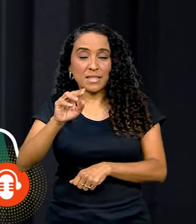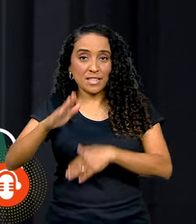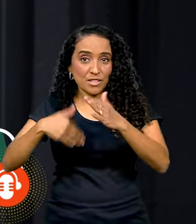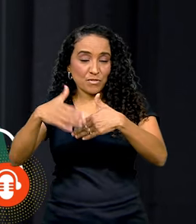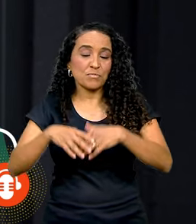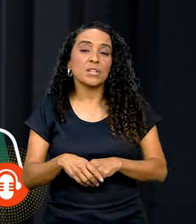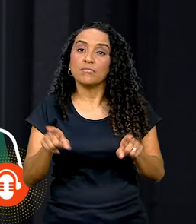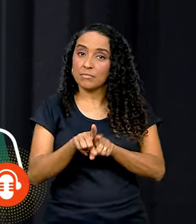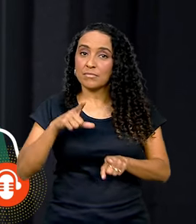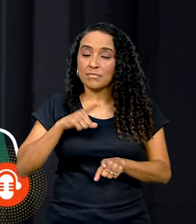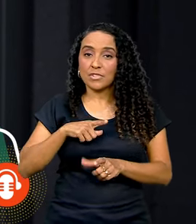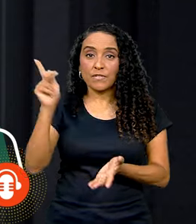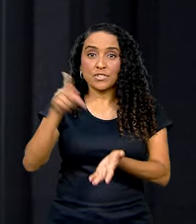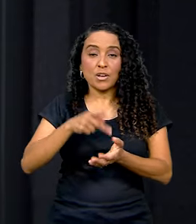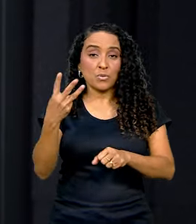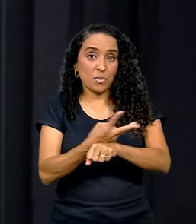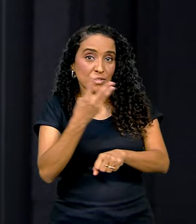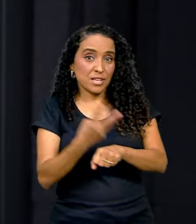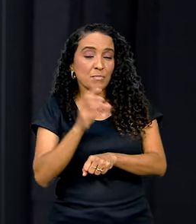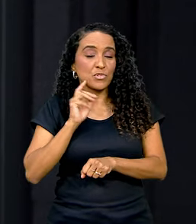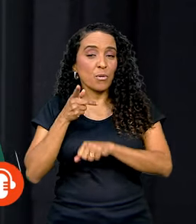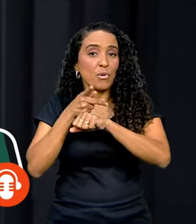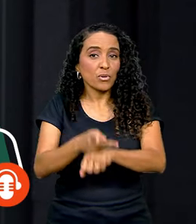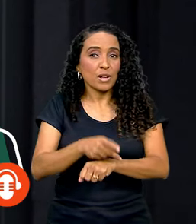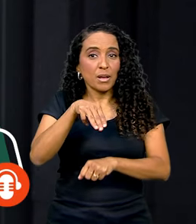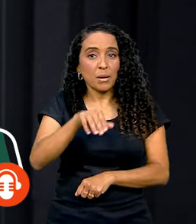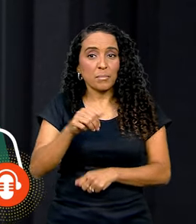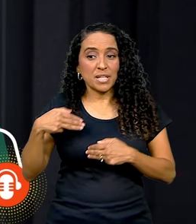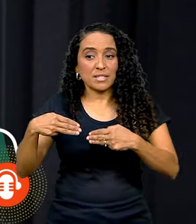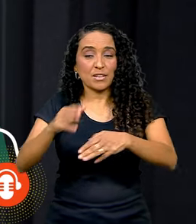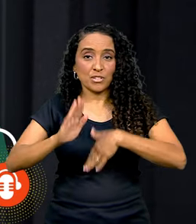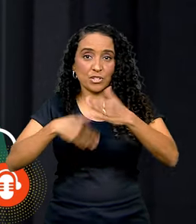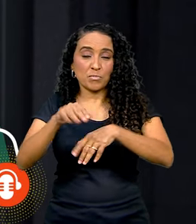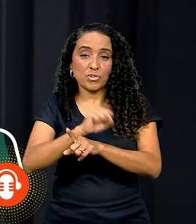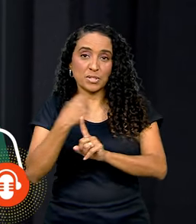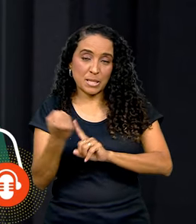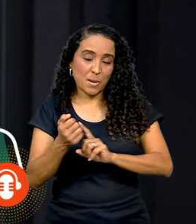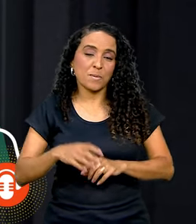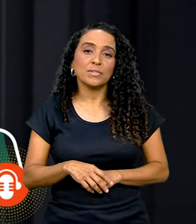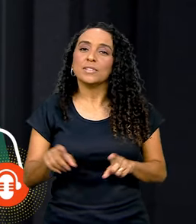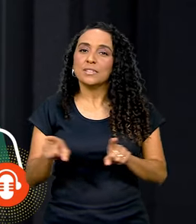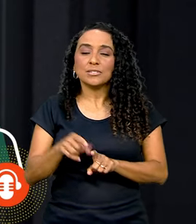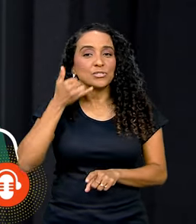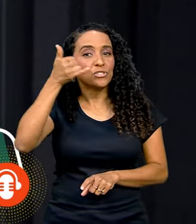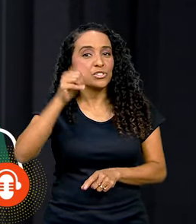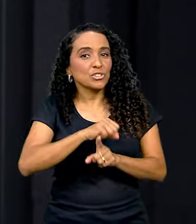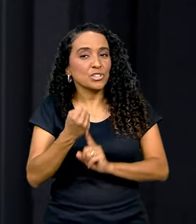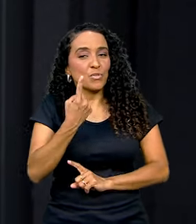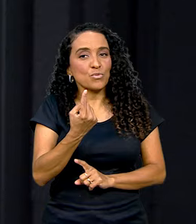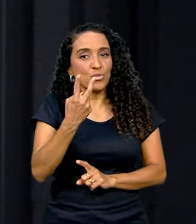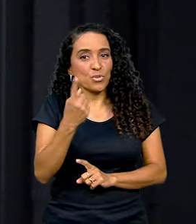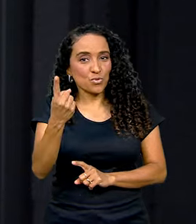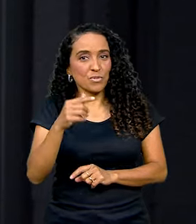@m desenvolvimento tem também o canal oficial no WhatsApp basta procurar por Ministério do Desenvolvimento Social e o